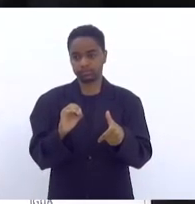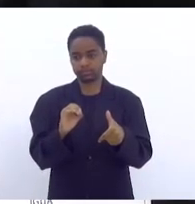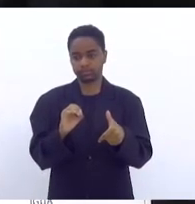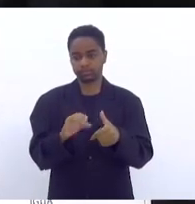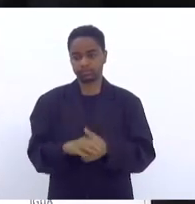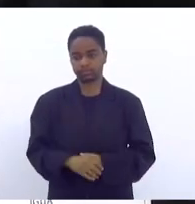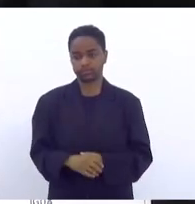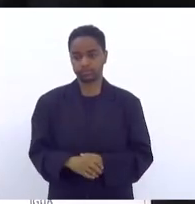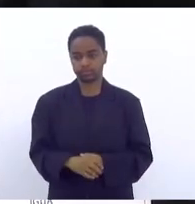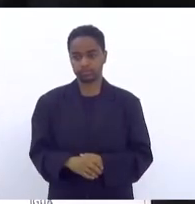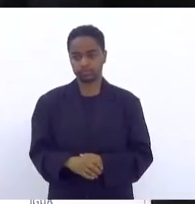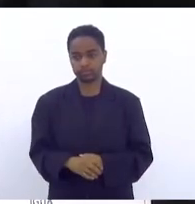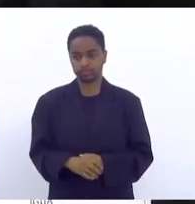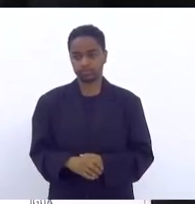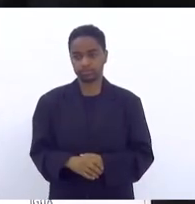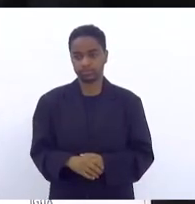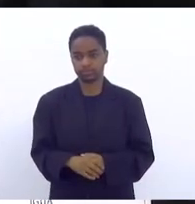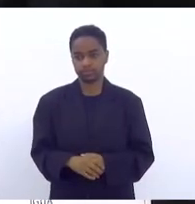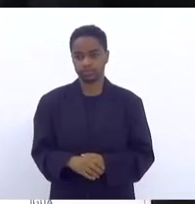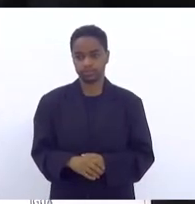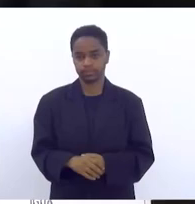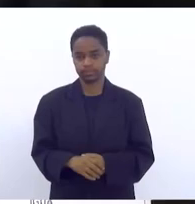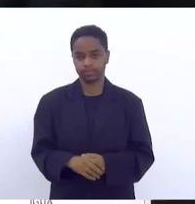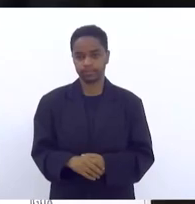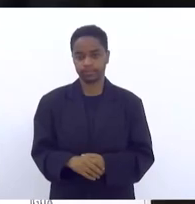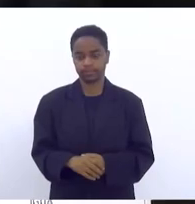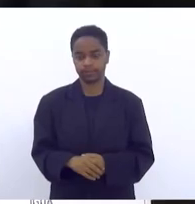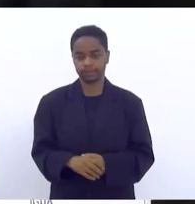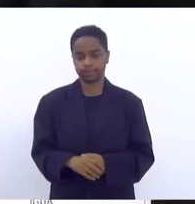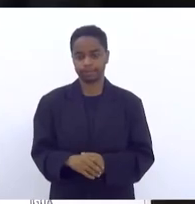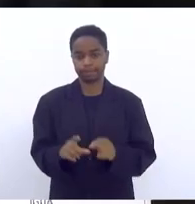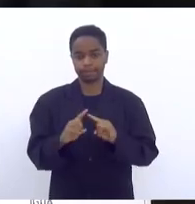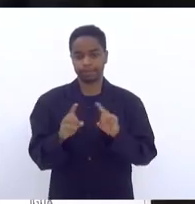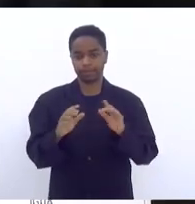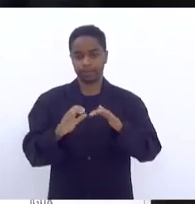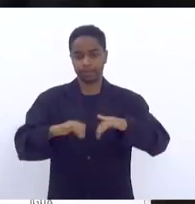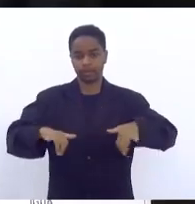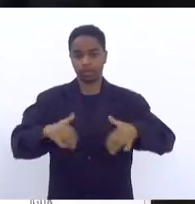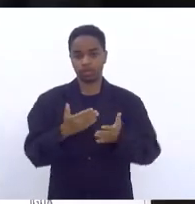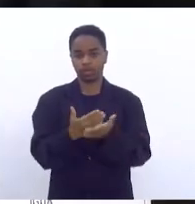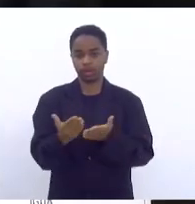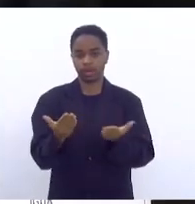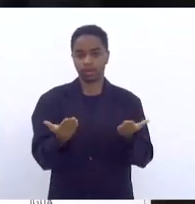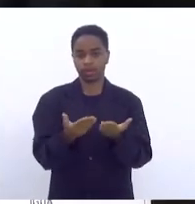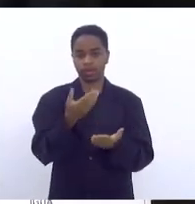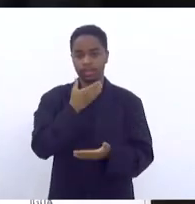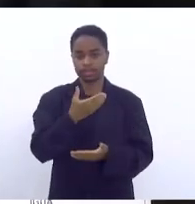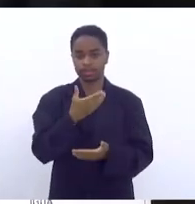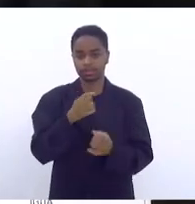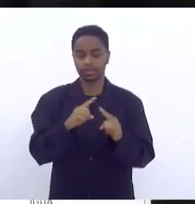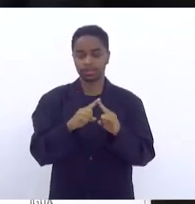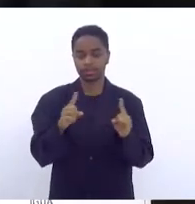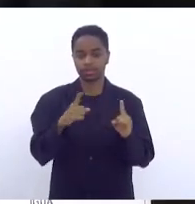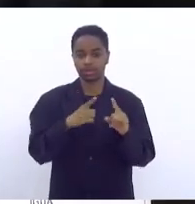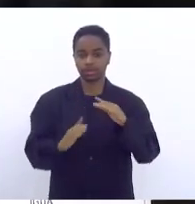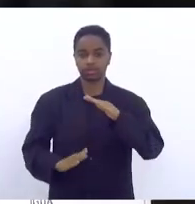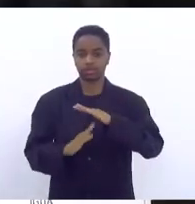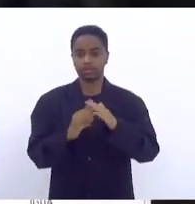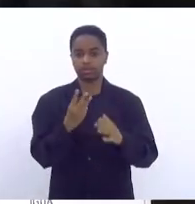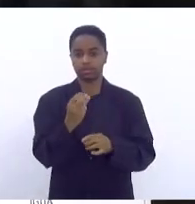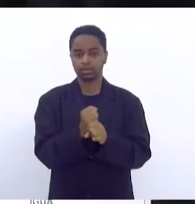e as e as e as e a dragagem começa agora em dezembro com previsão de 3 anos para término Ok